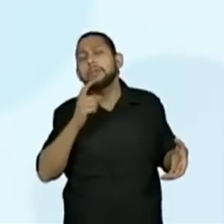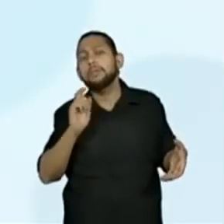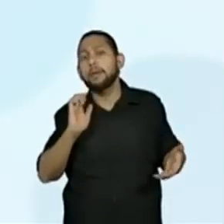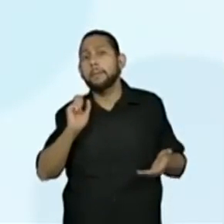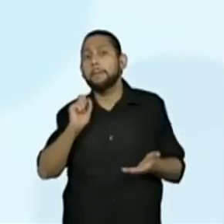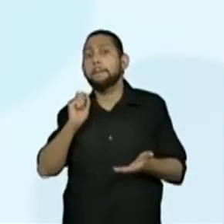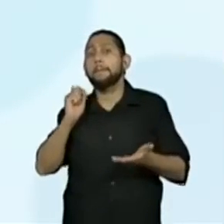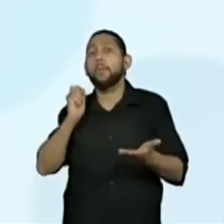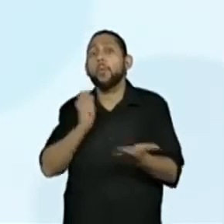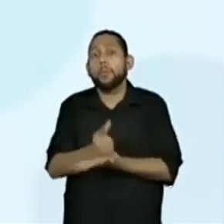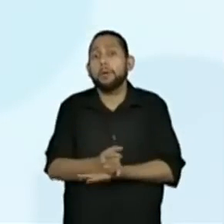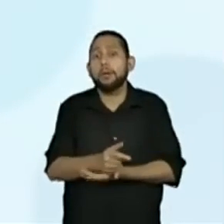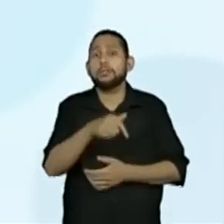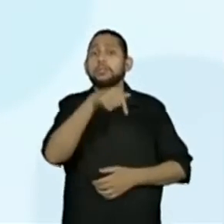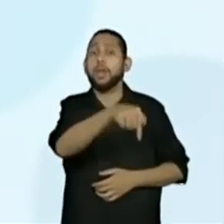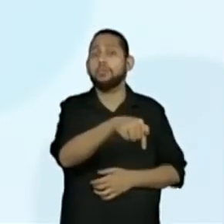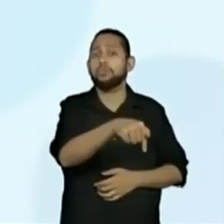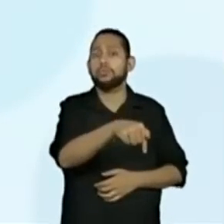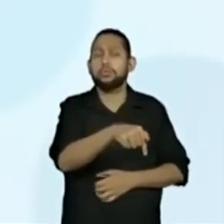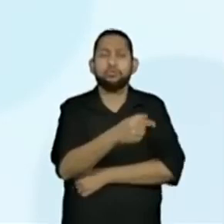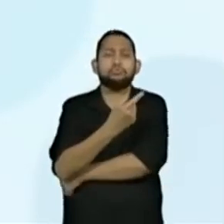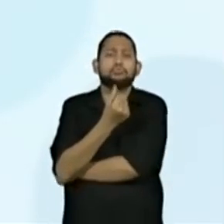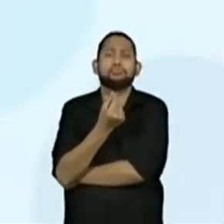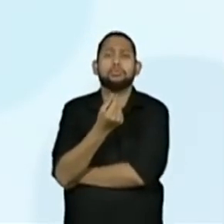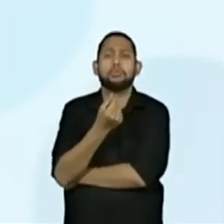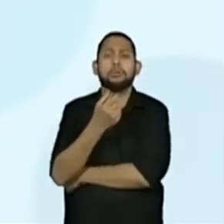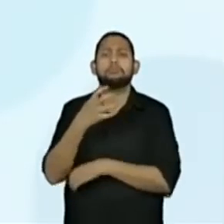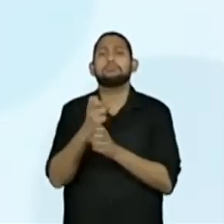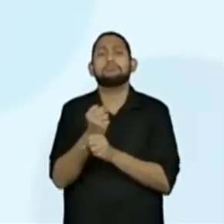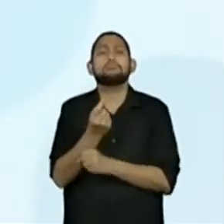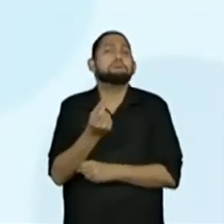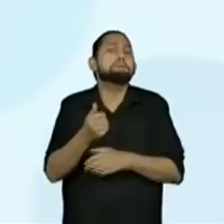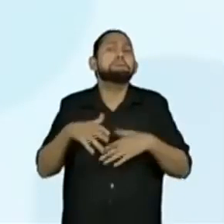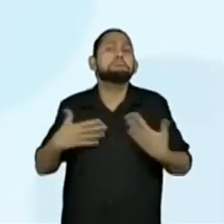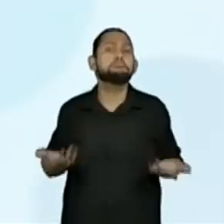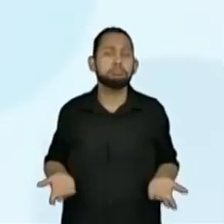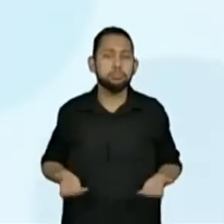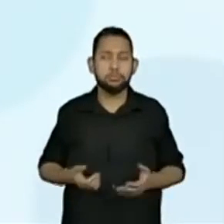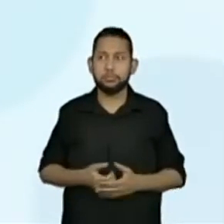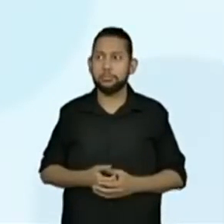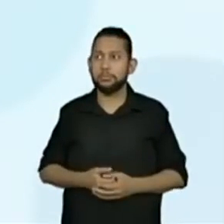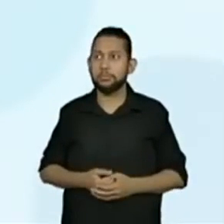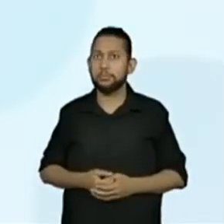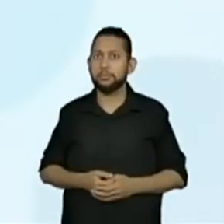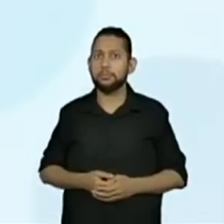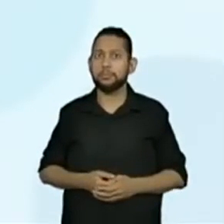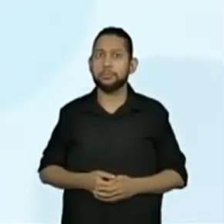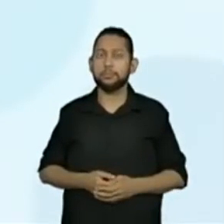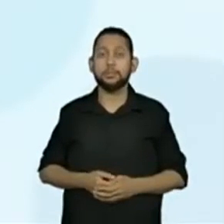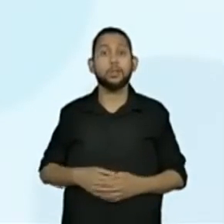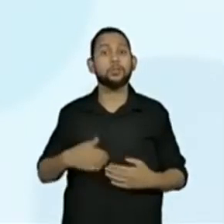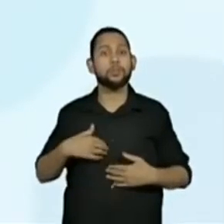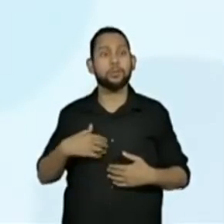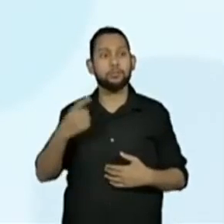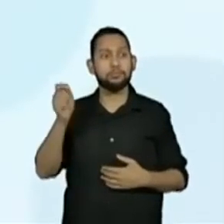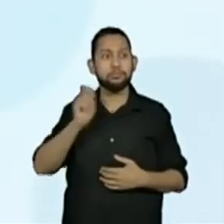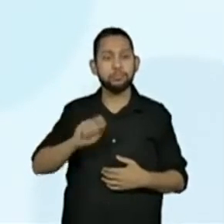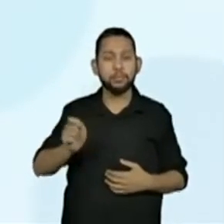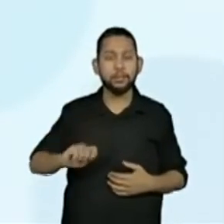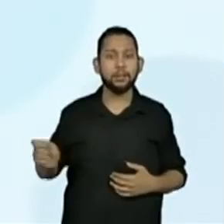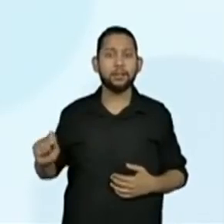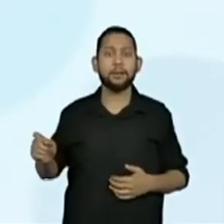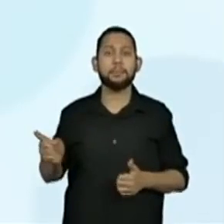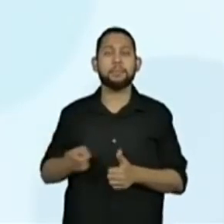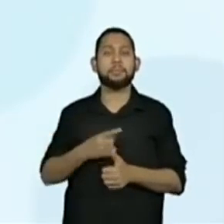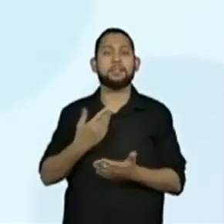Pereira vai pagar por sete peças de mussarela para o Juliano está muito emocionada minha